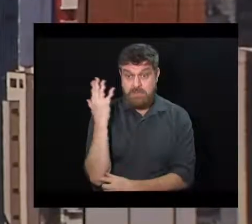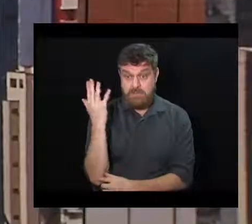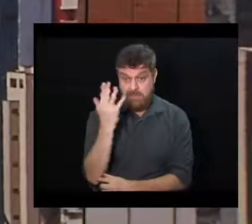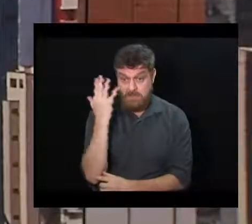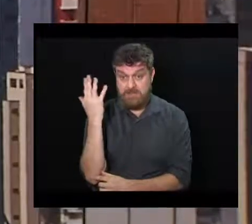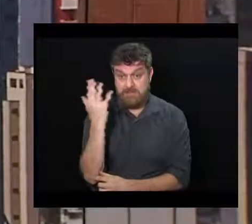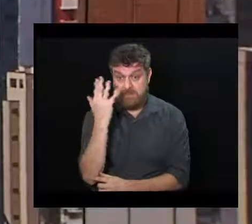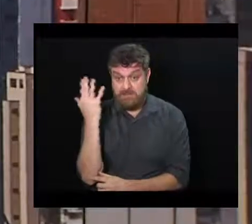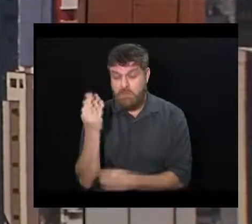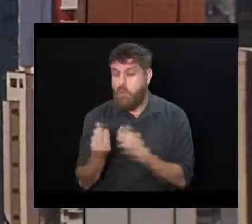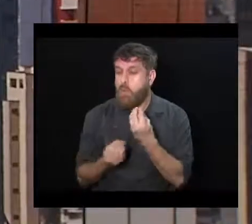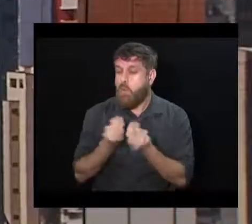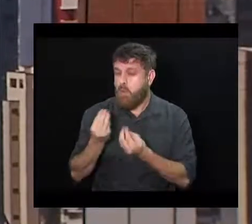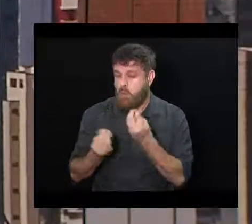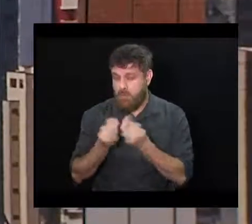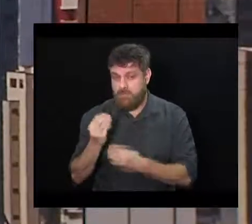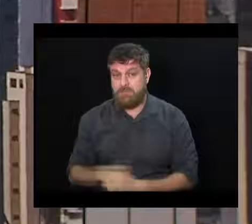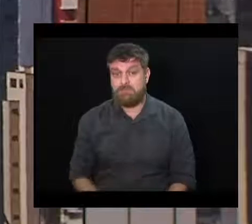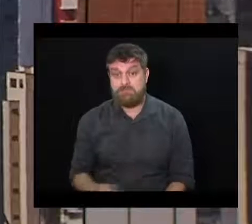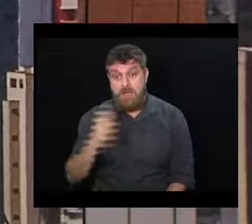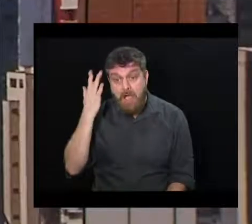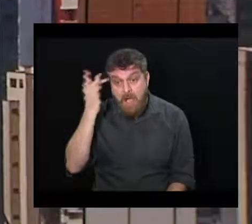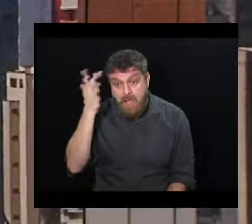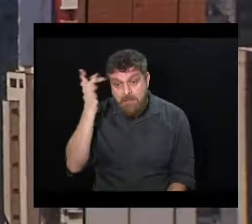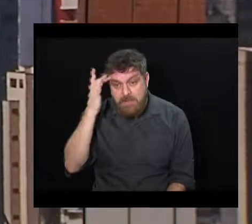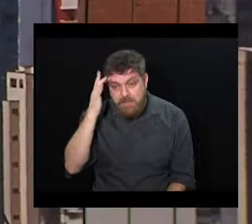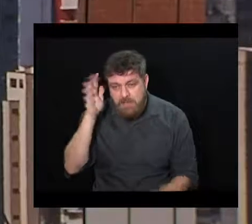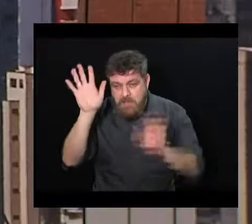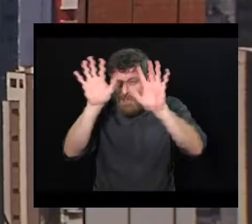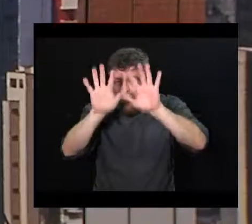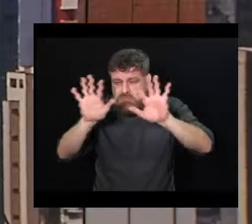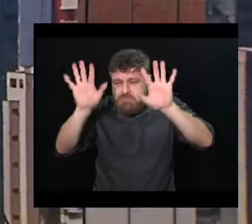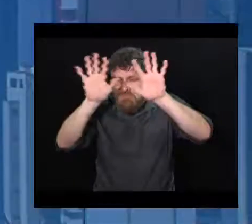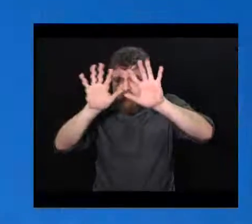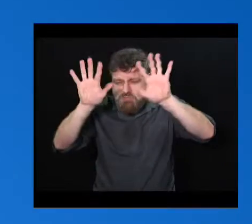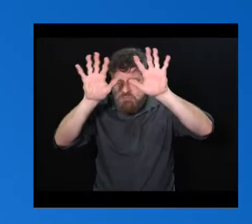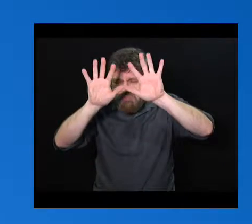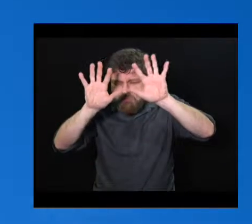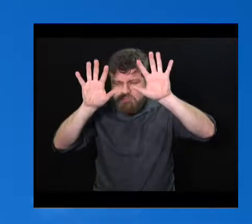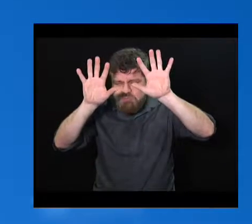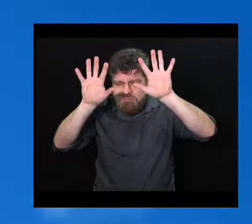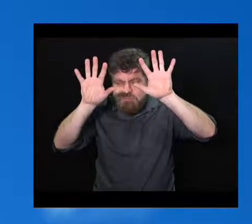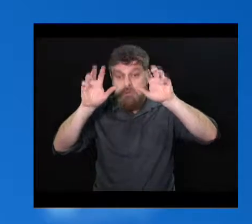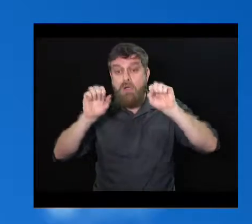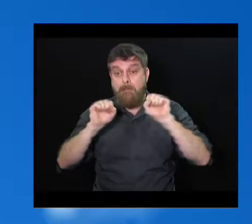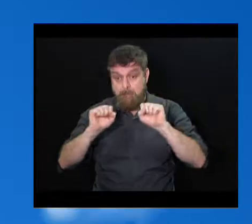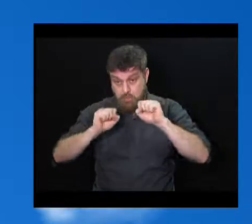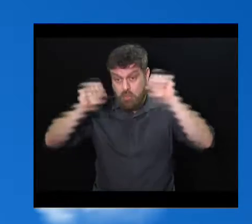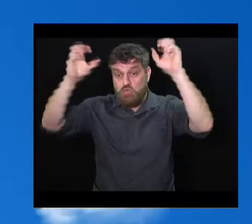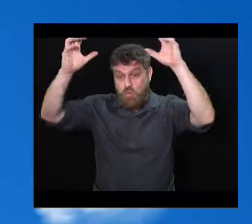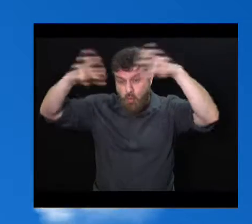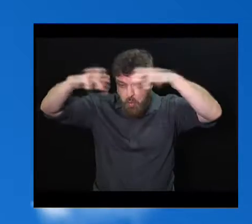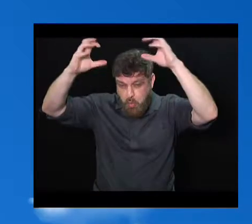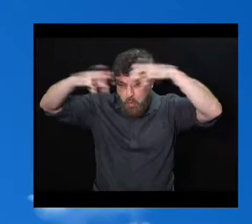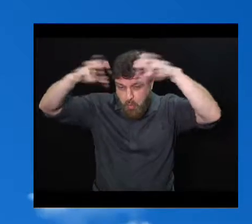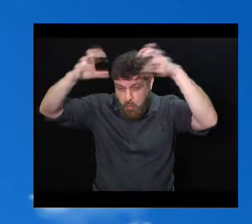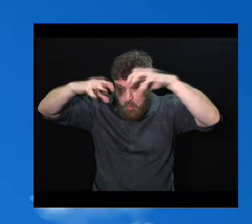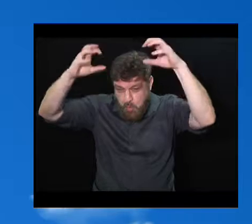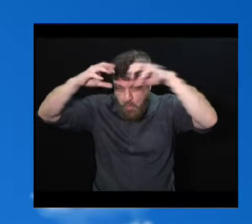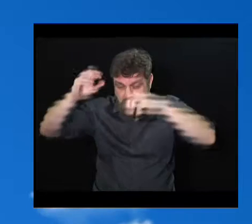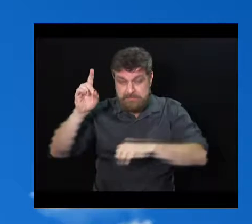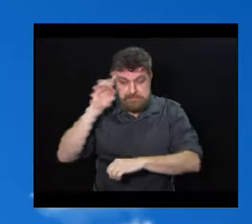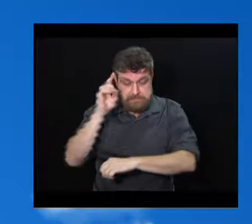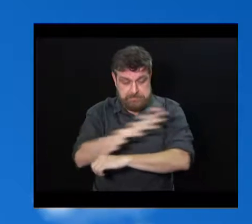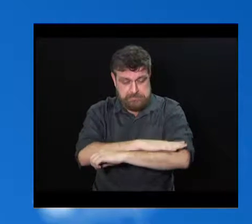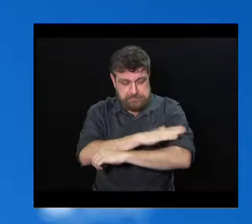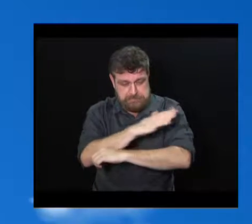Hora da previsão do tempo. Amanhã a nebulosidade deve aumentar com possíveis pancadas de chuva durante o